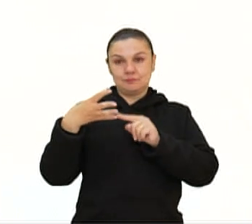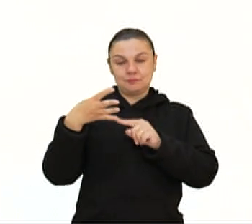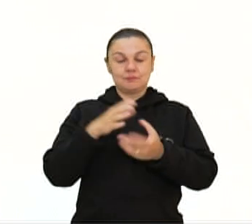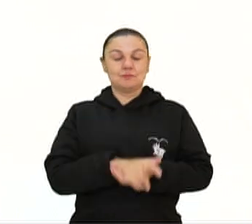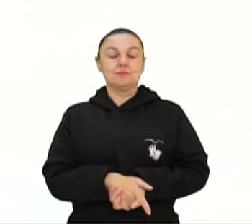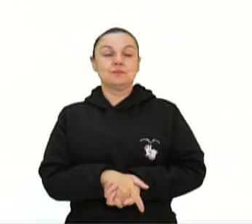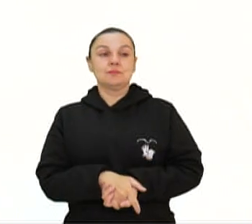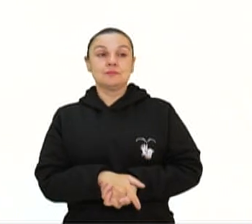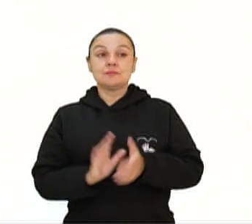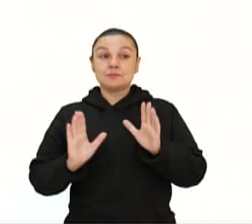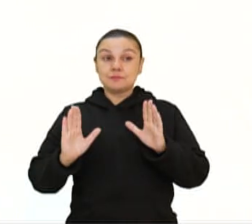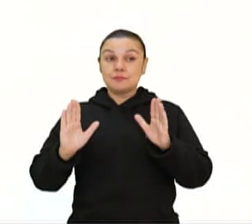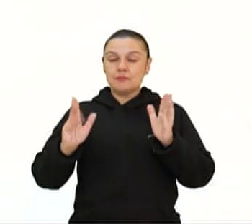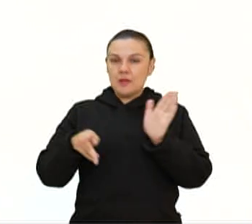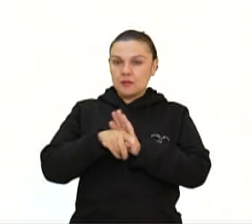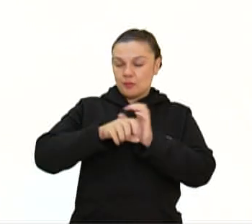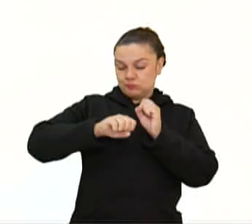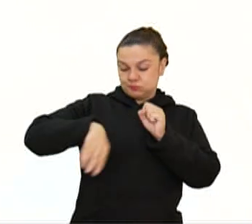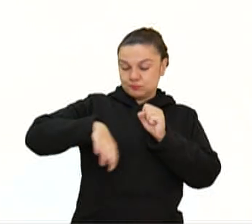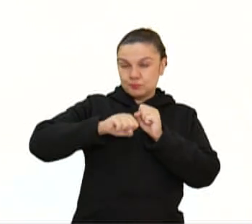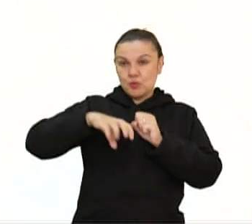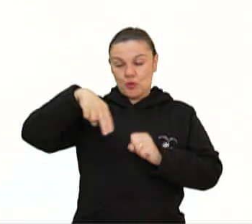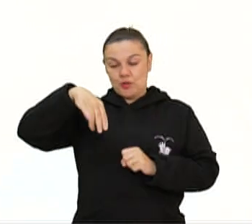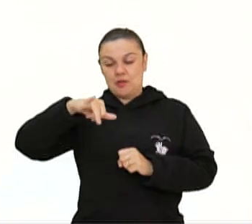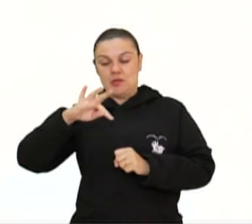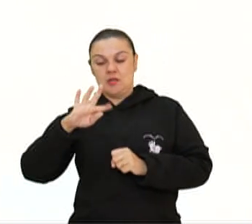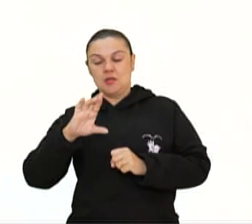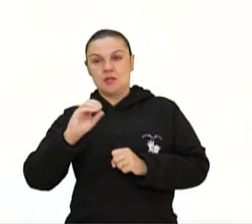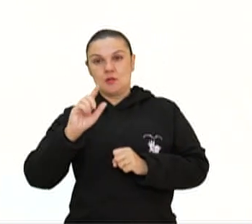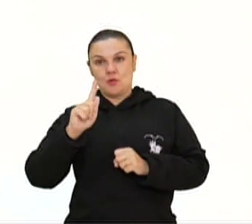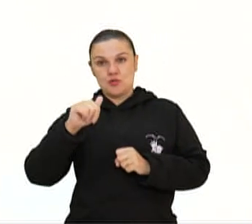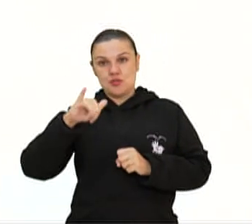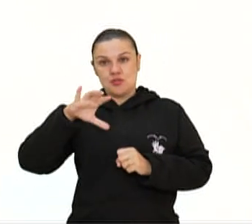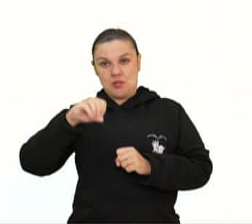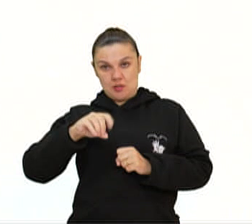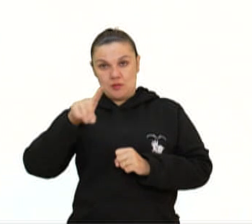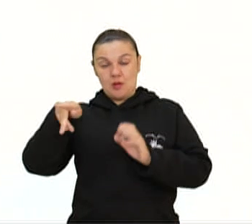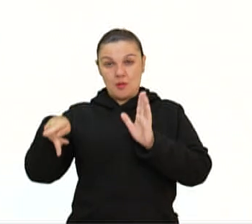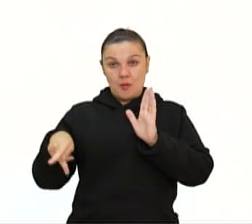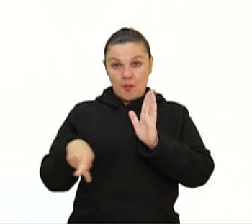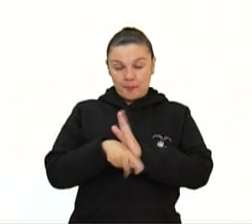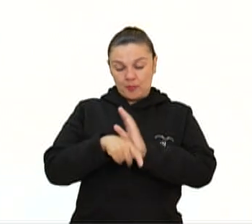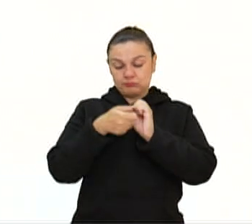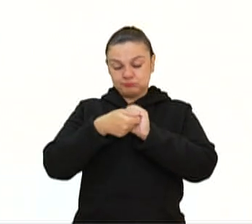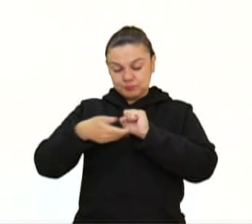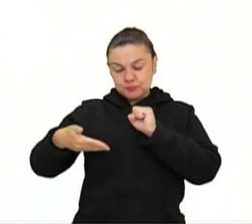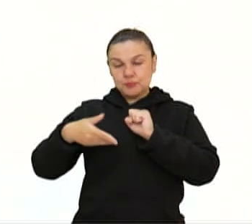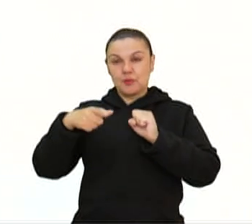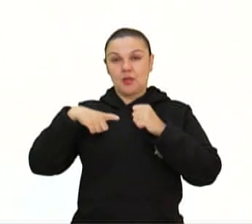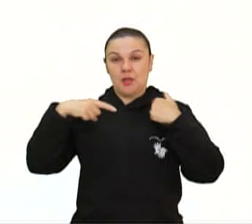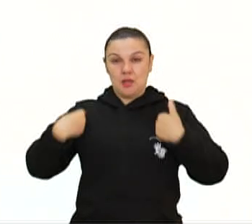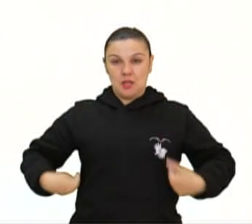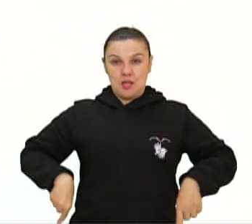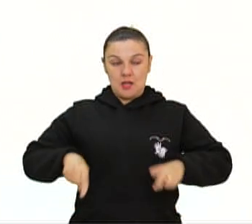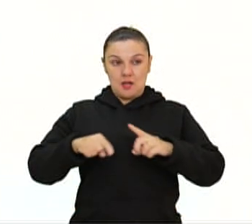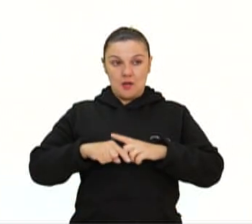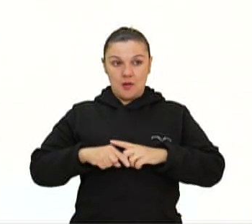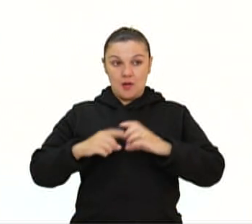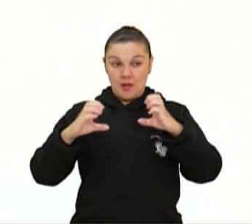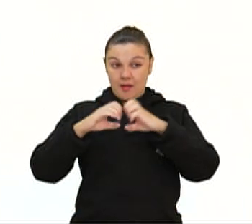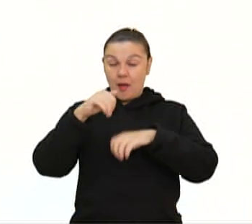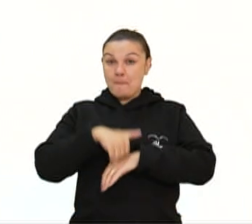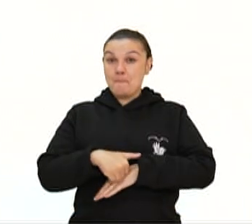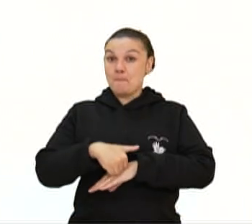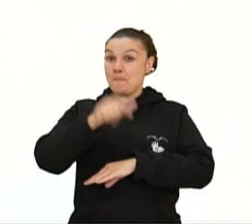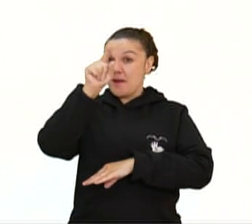quiz. As excretas nitrogenadas são resultantes do metabolismo de proteínas e de ácidos nucleicos. A excreta nitrogenada mais